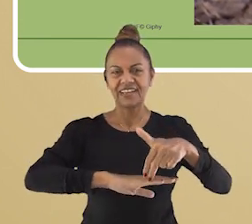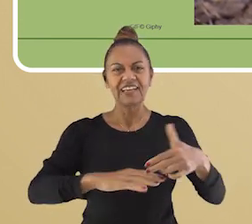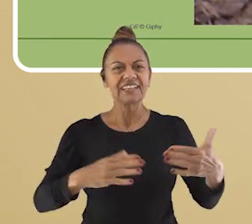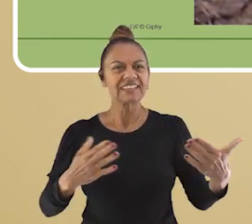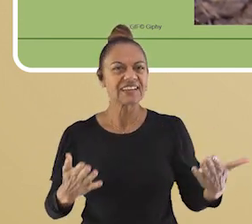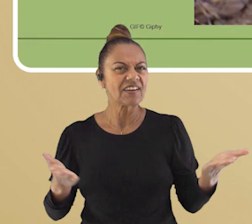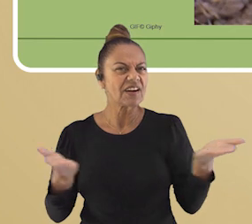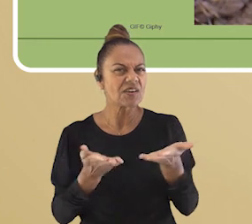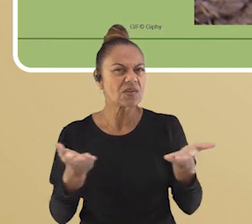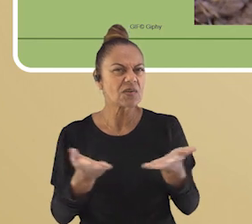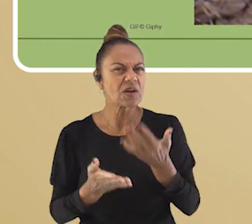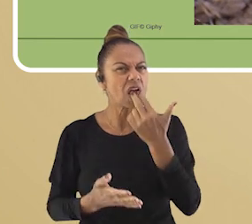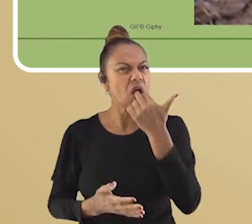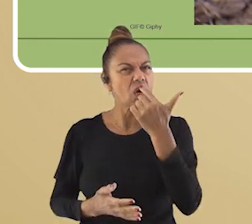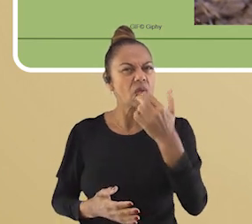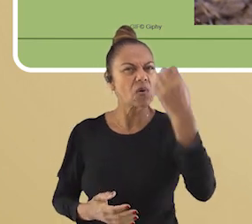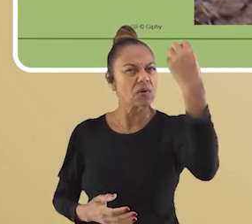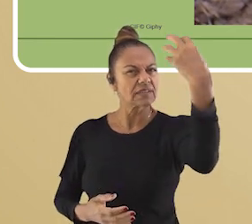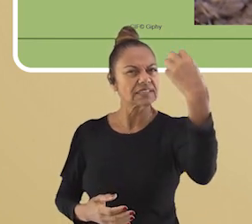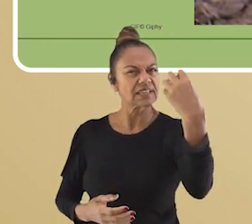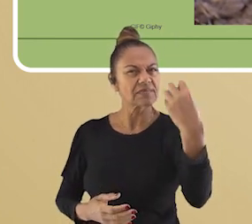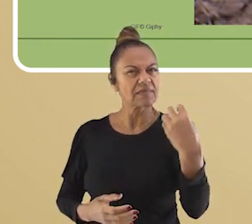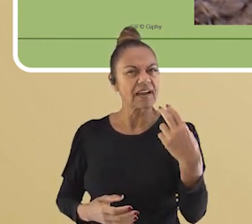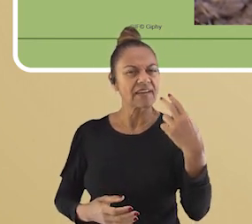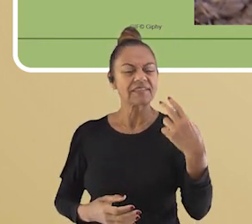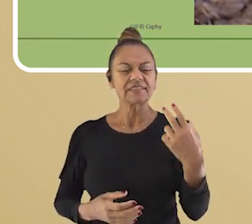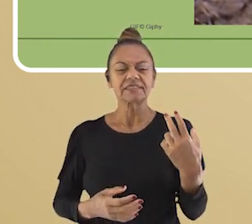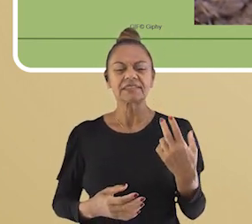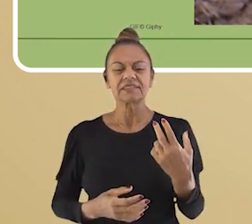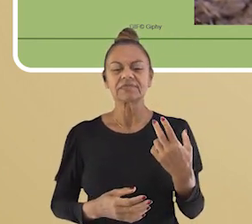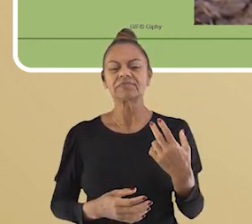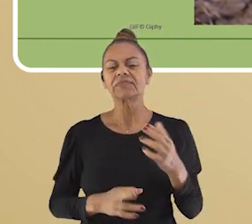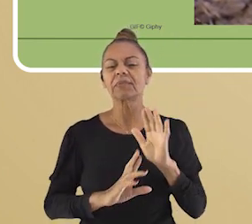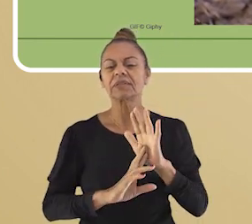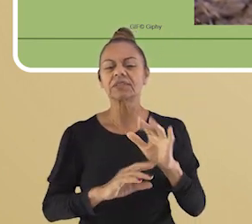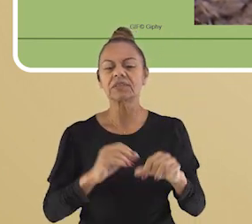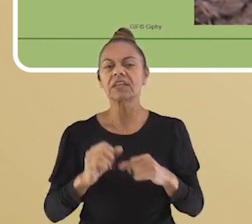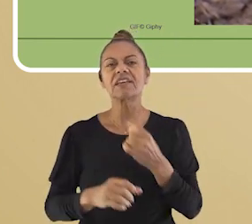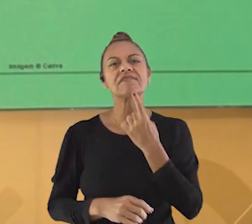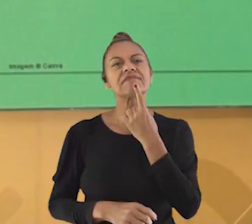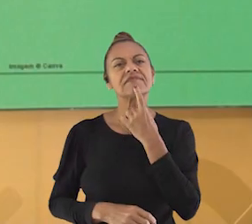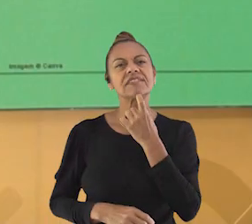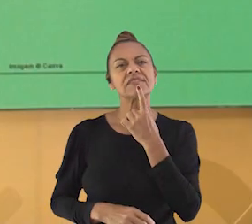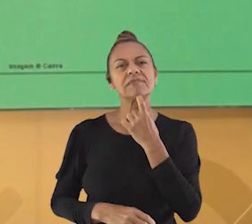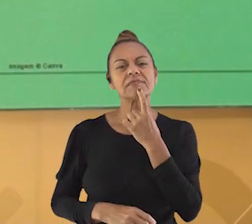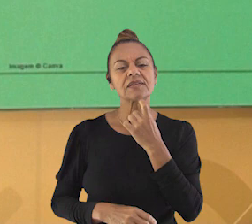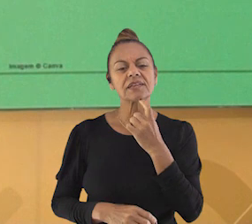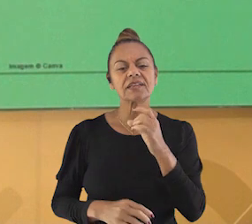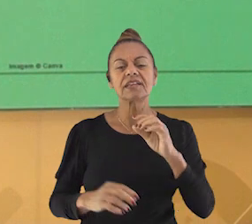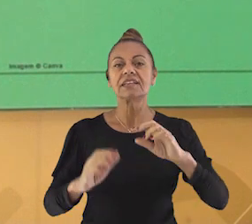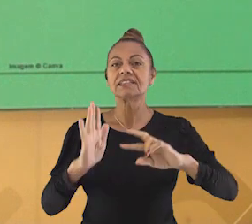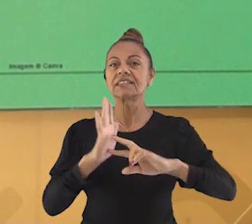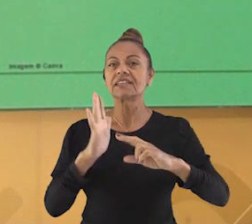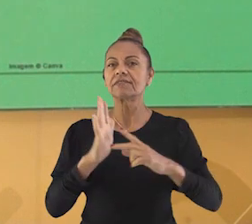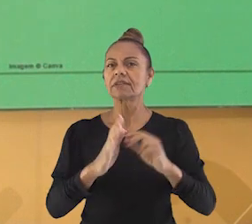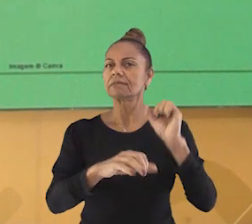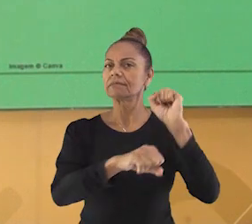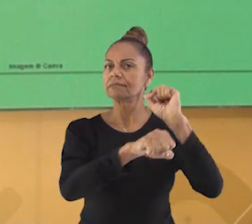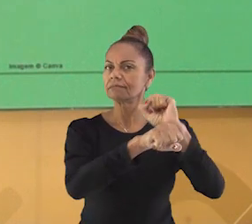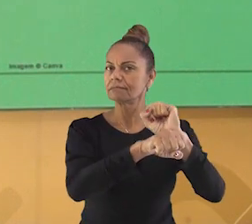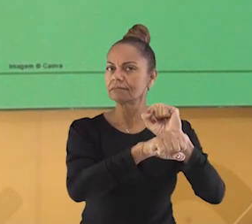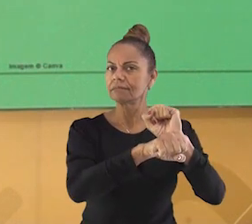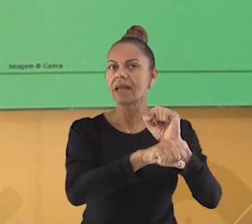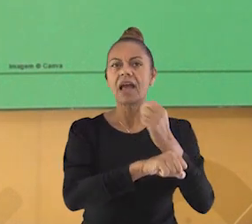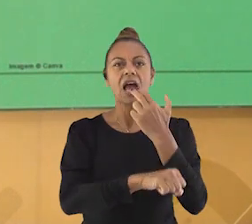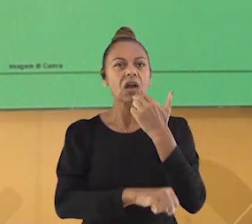podem atravessar. Vamos lembrar as cores do semáforo e o que elas representam? A cor vermelha no